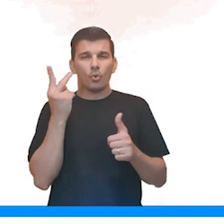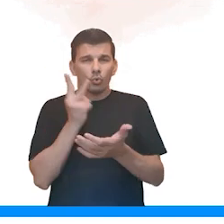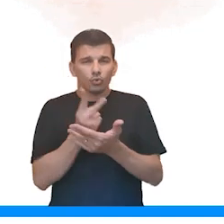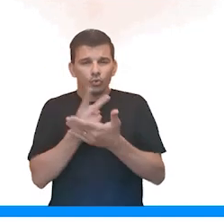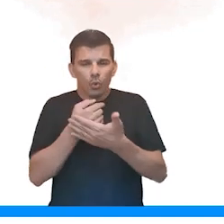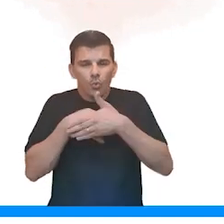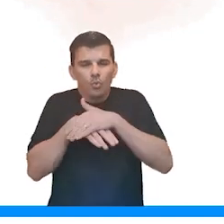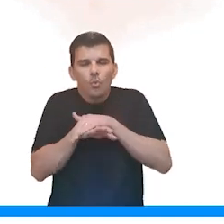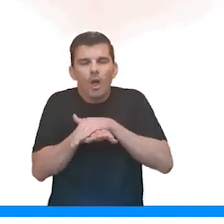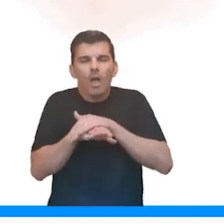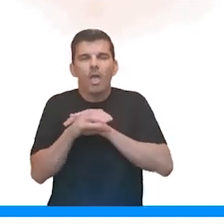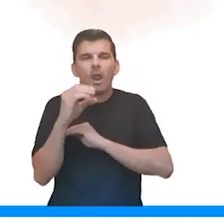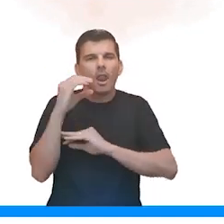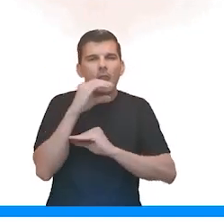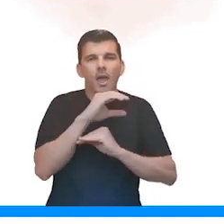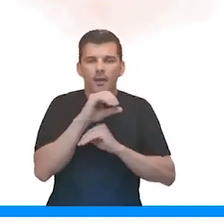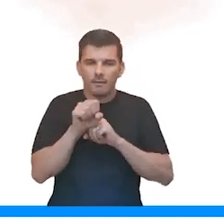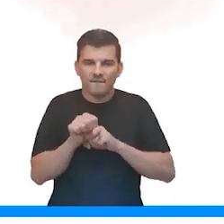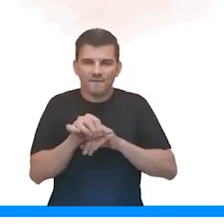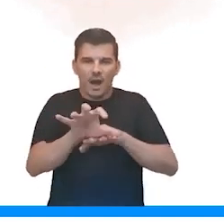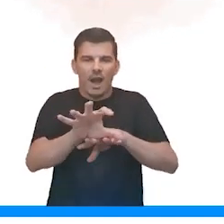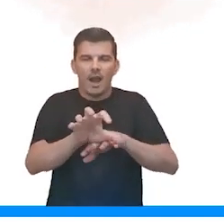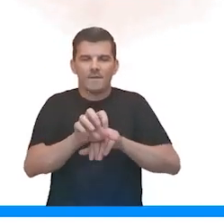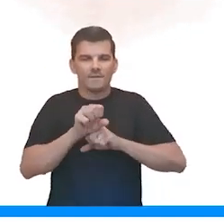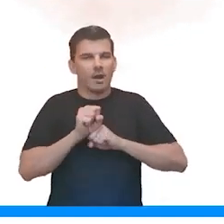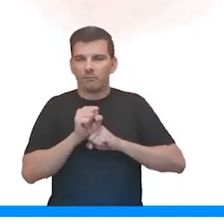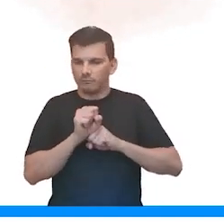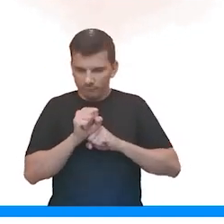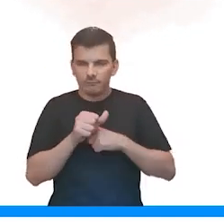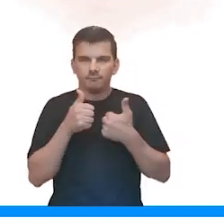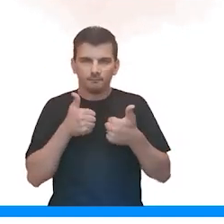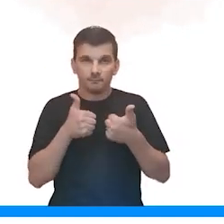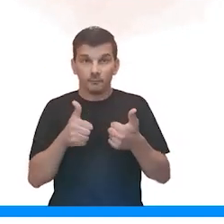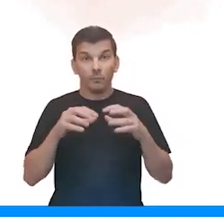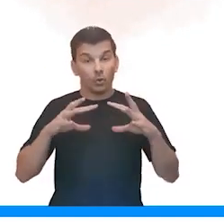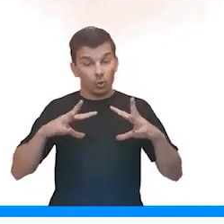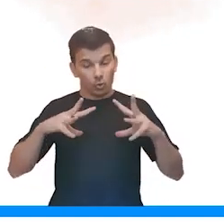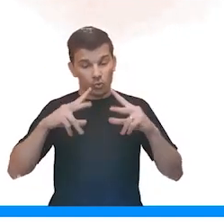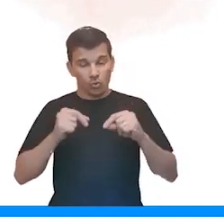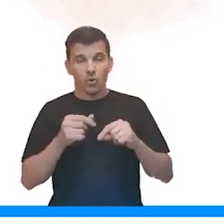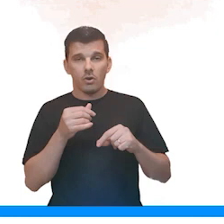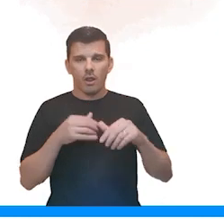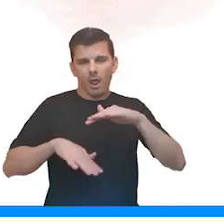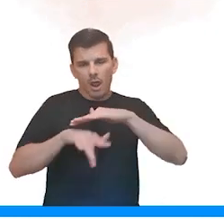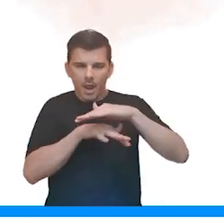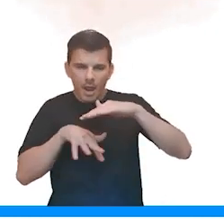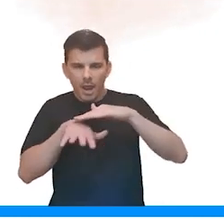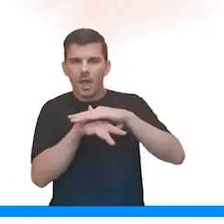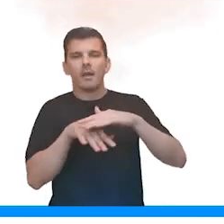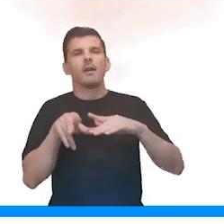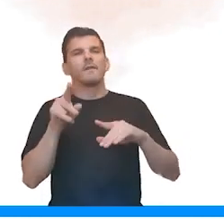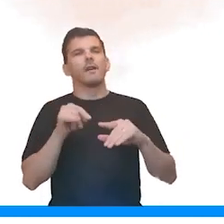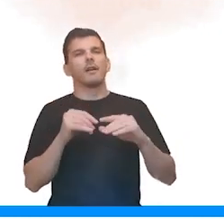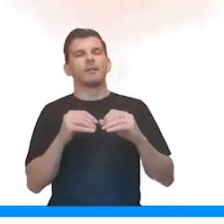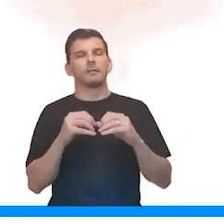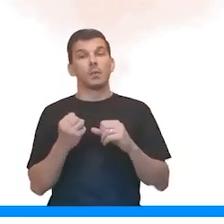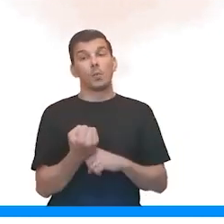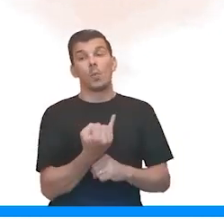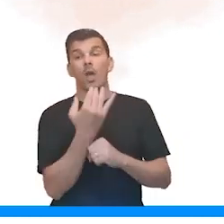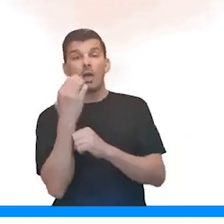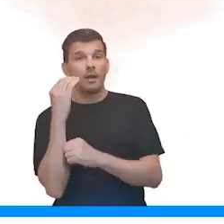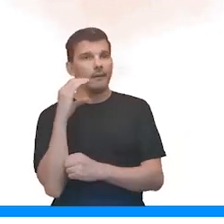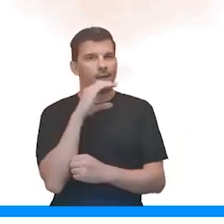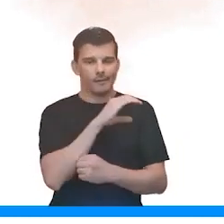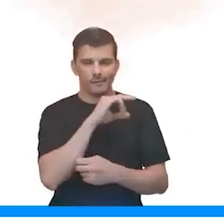perdas, mas a primeira lei não. A primeira lei, ó, ela é com conservação de energia. Todas as energias